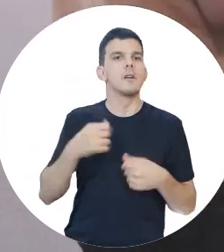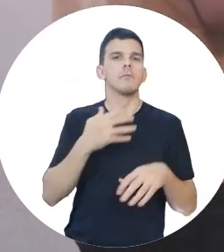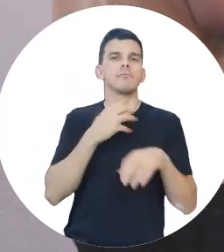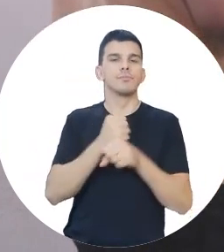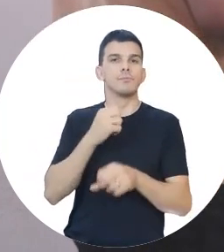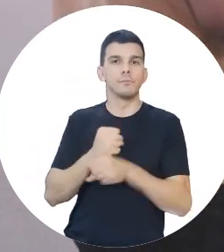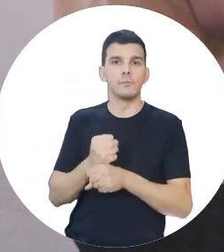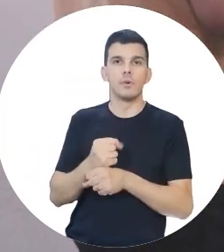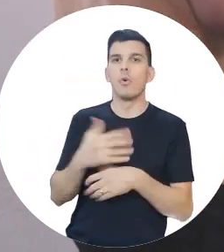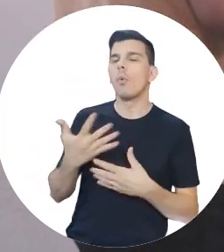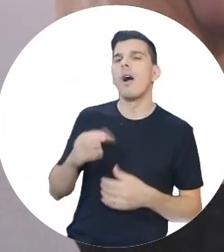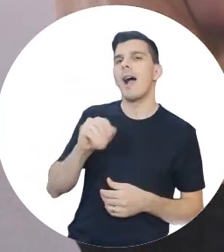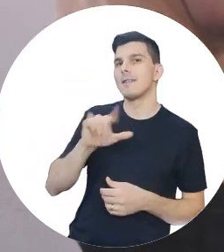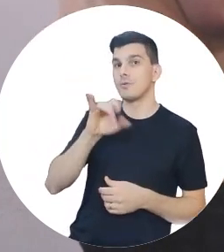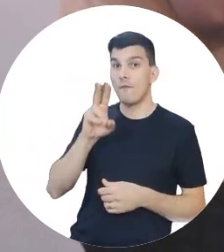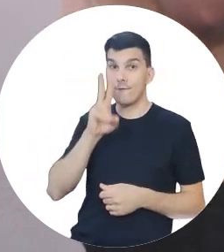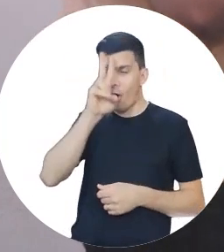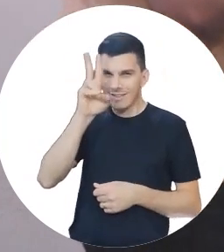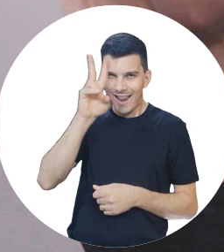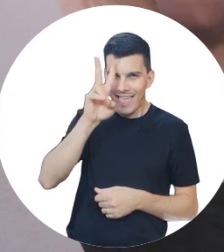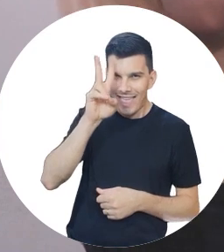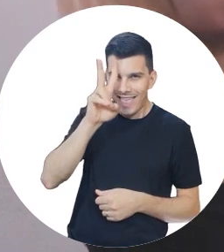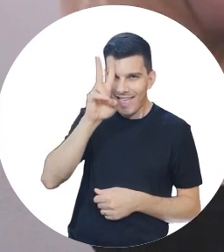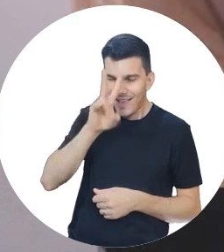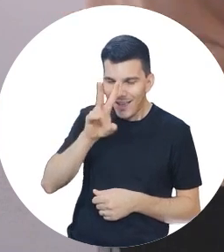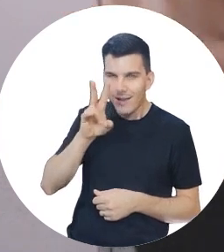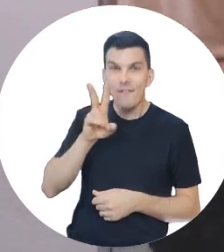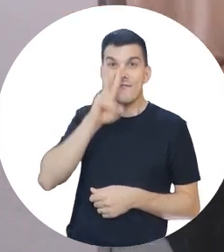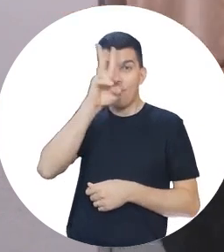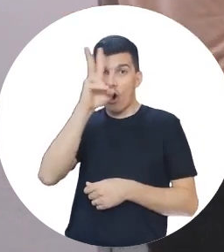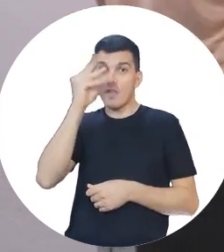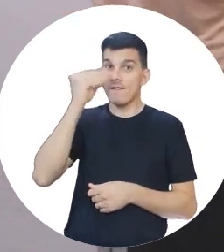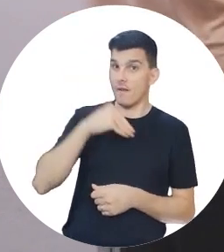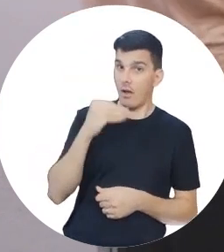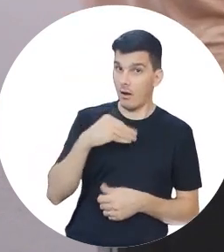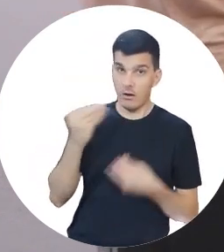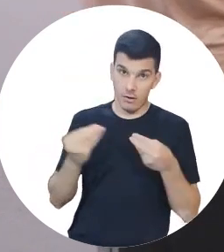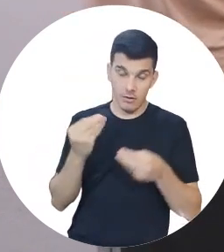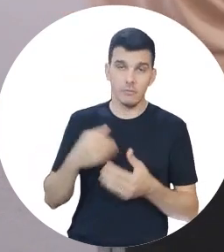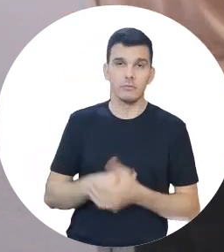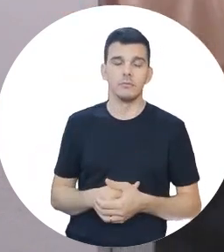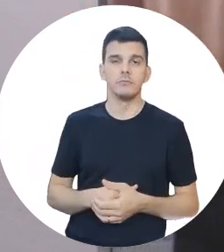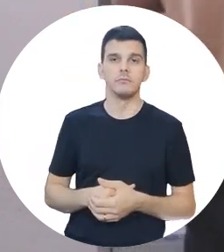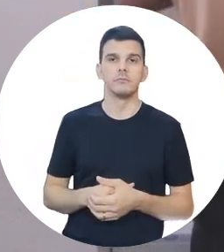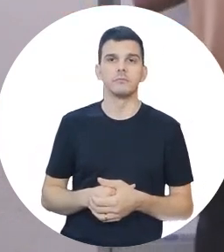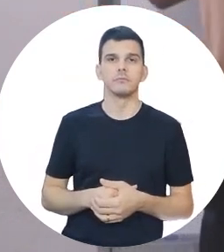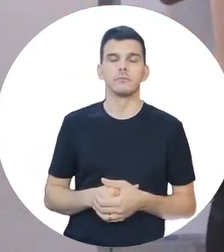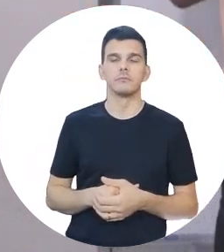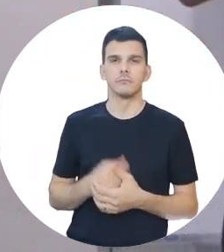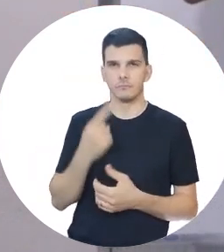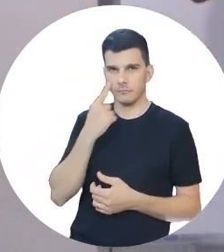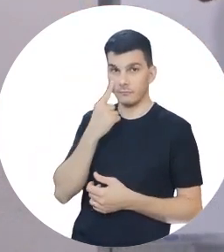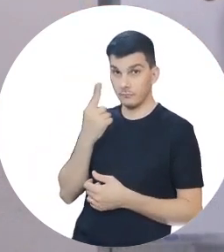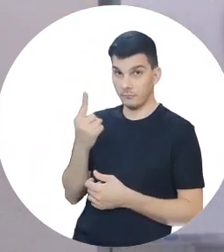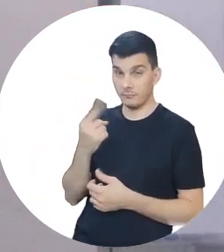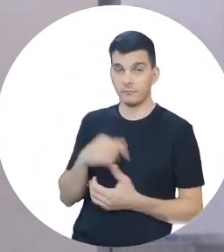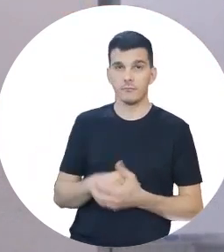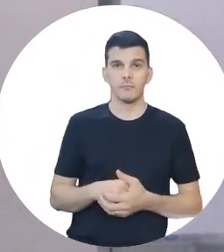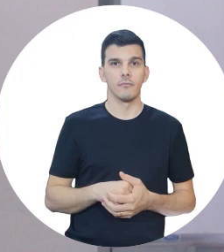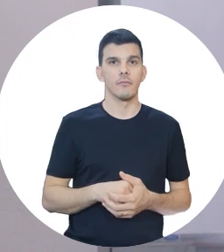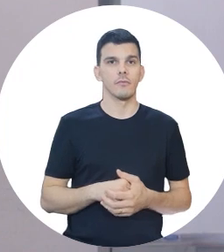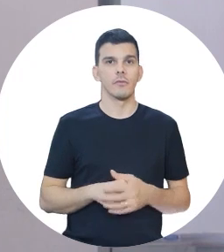Você precisa calcular qual é o ácido mais forte. Lembra como é que a gente calculava o ácido forte aqui?